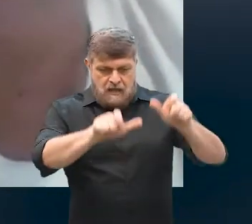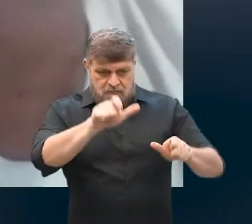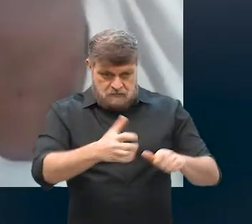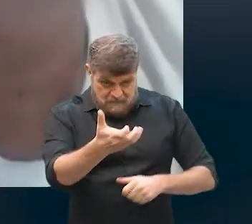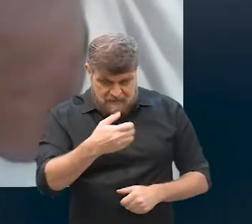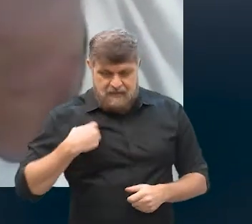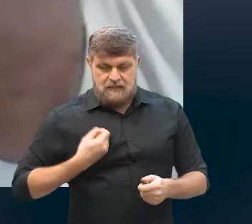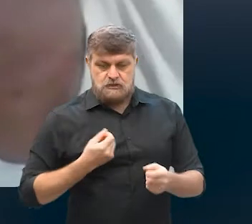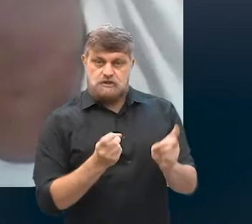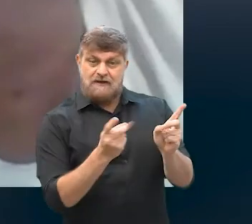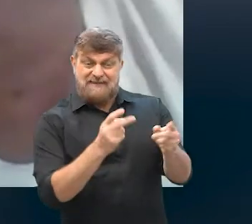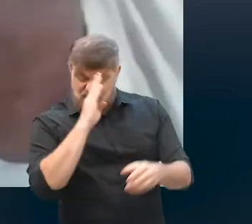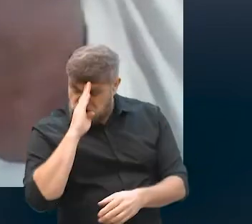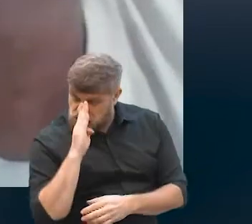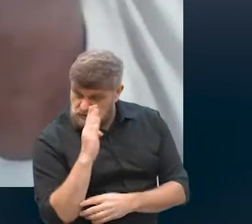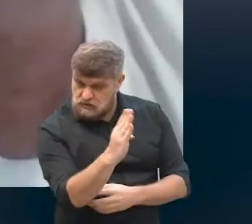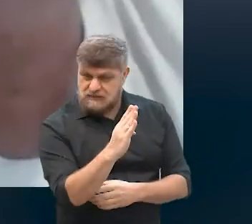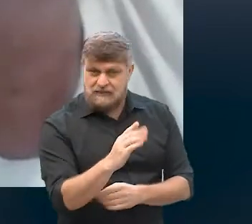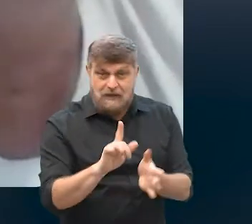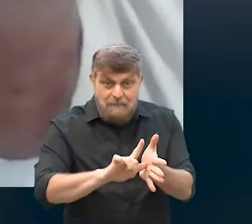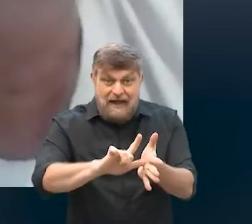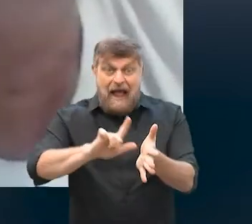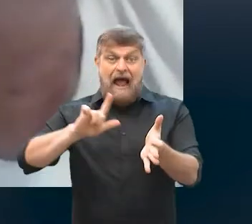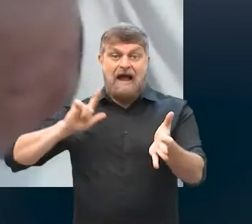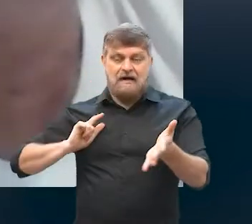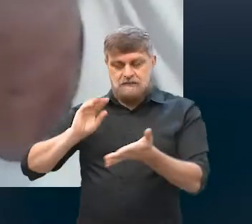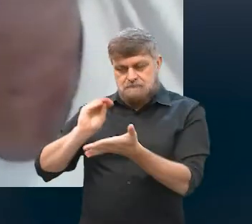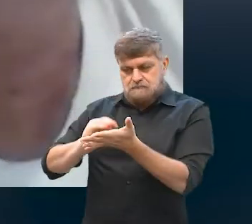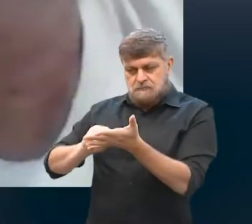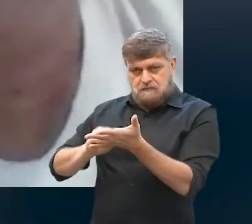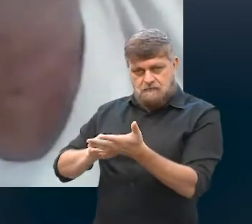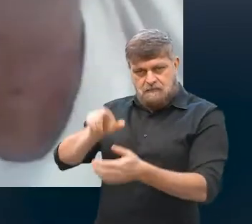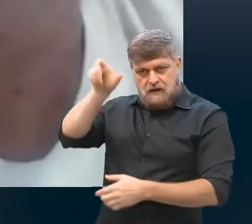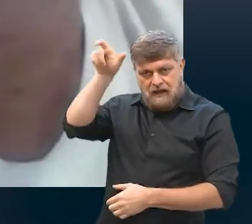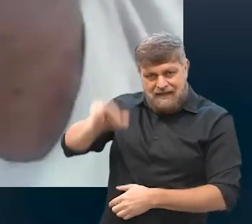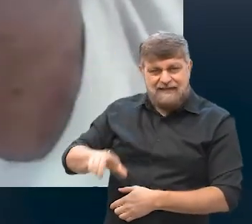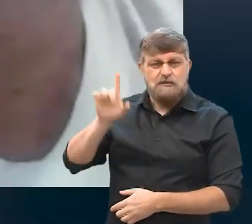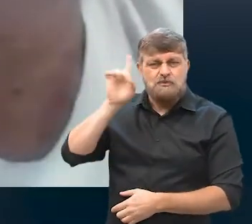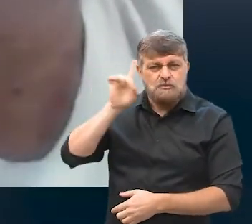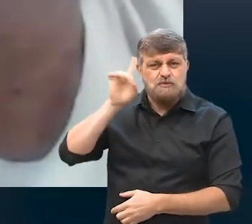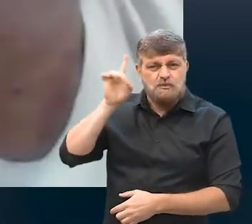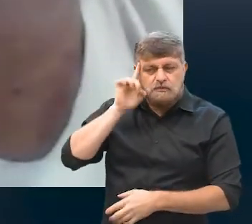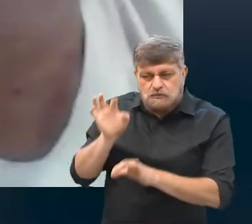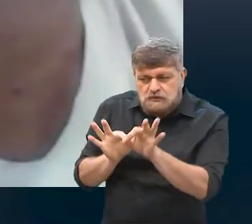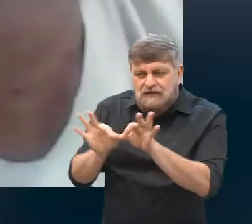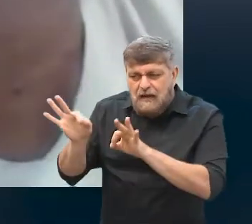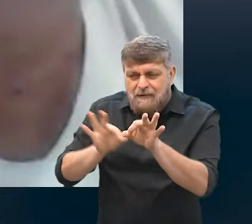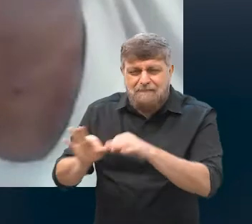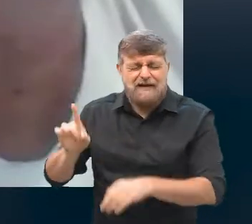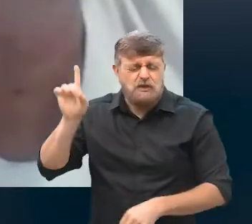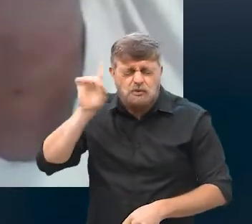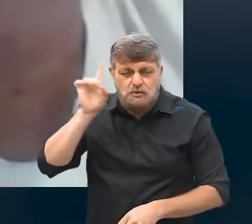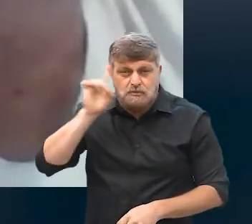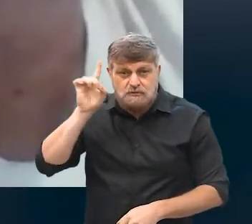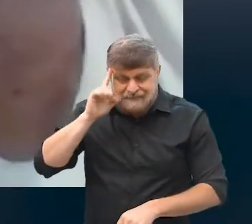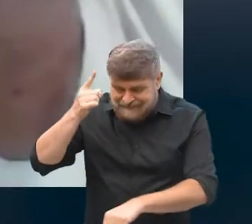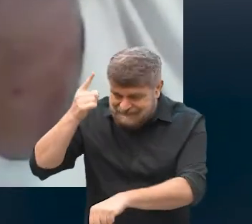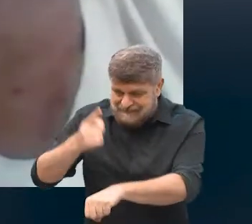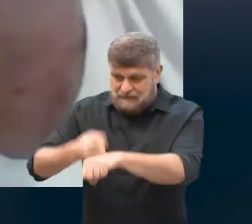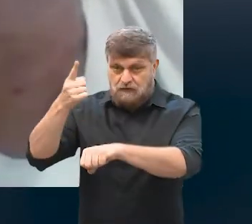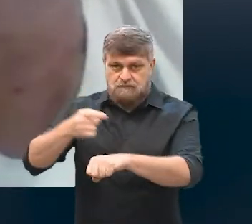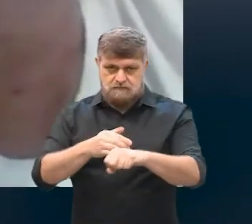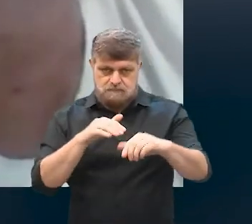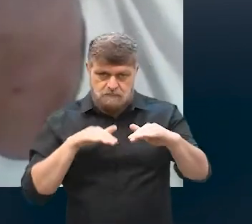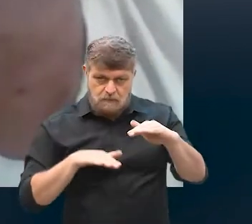ao consumidor. Precisa encomendar antes, porque o Luiz faz a massa todos os dias. O produto sempre é fresco, para que você